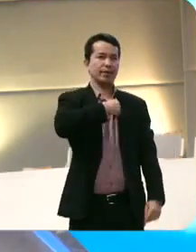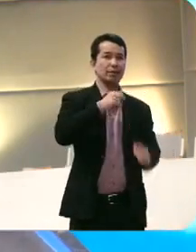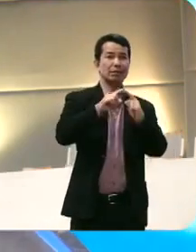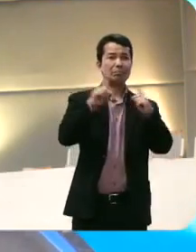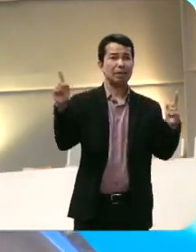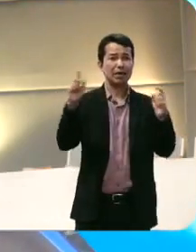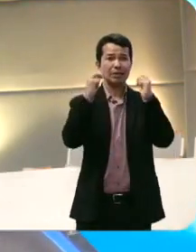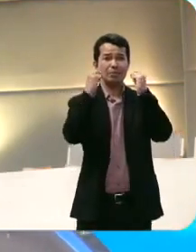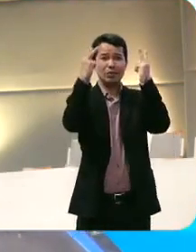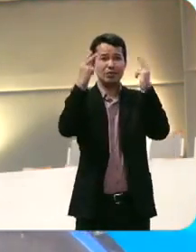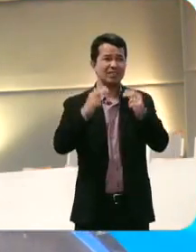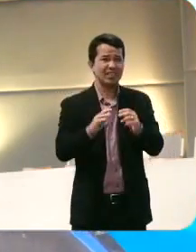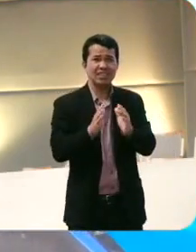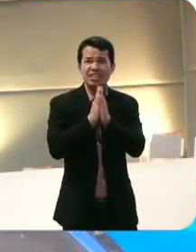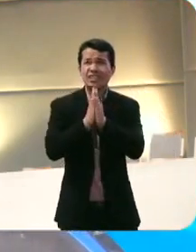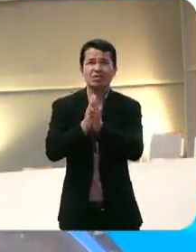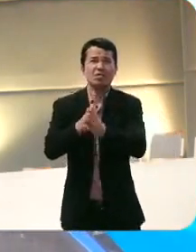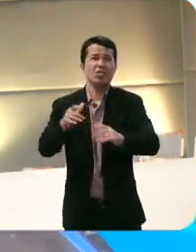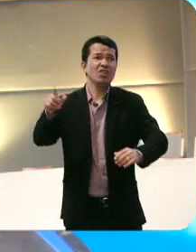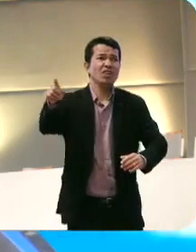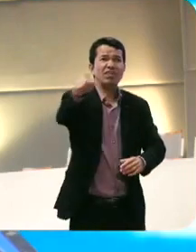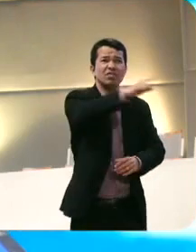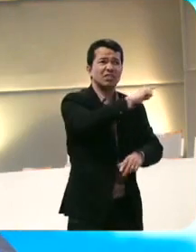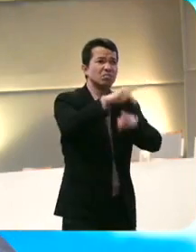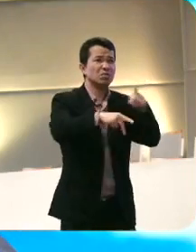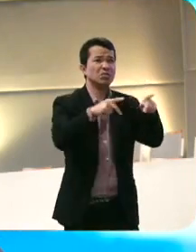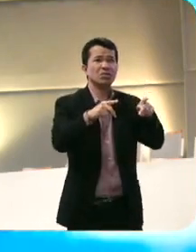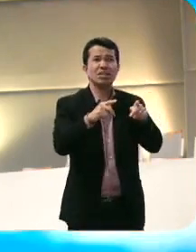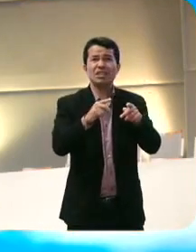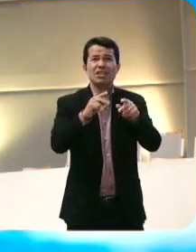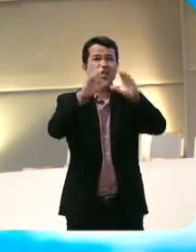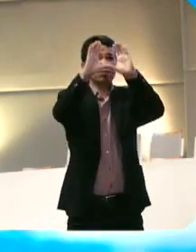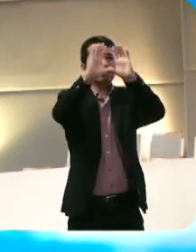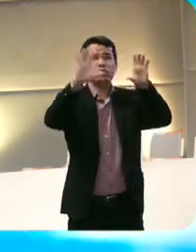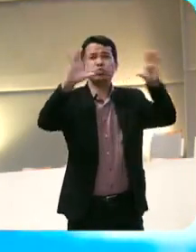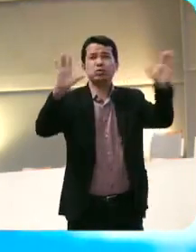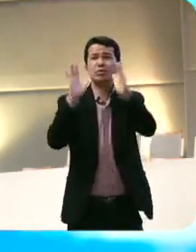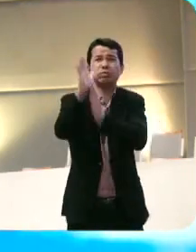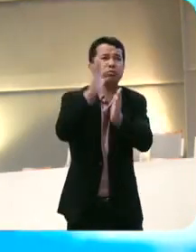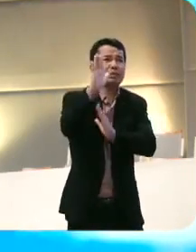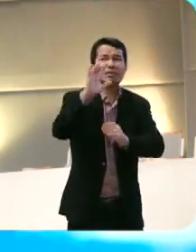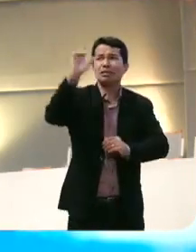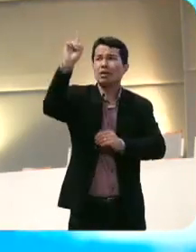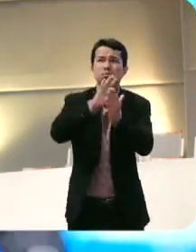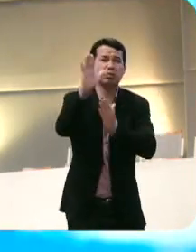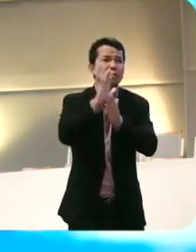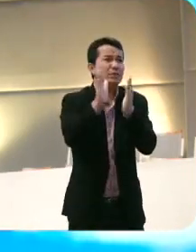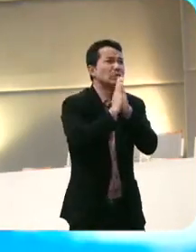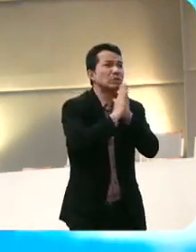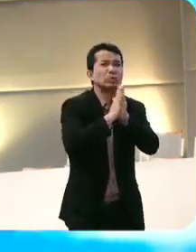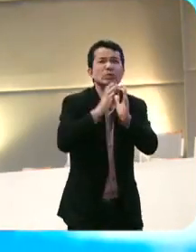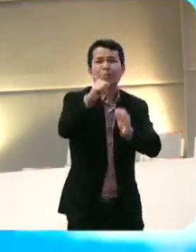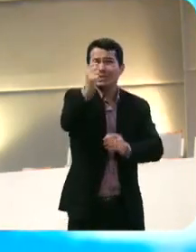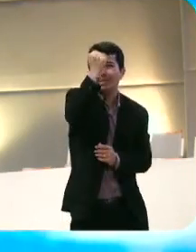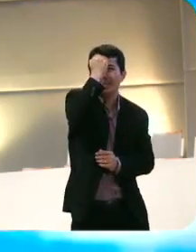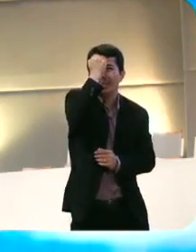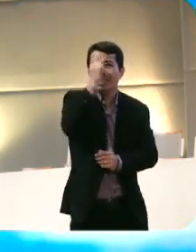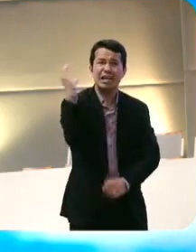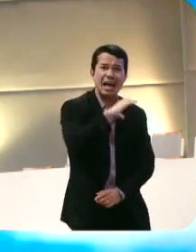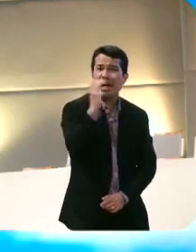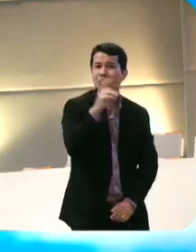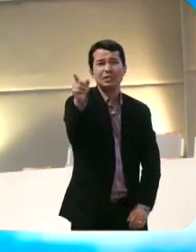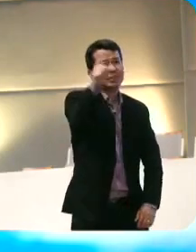para o povo: olha, a nuvem vai embora. Não pode, a nuvem vai embora, Deus vai embora, não. E sabe,